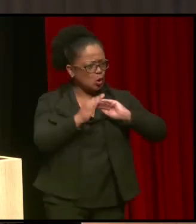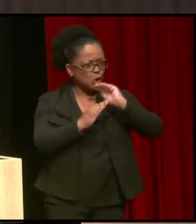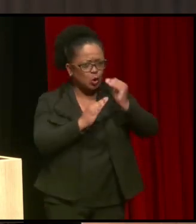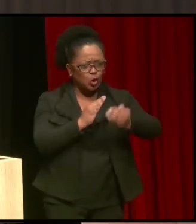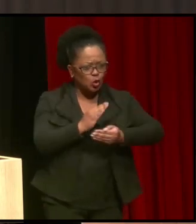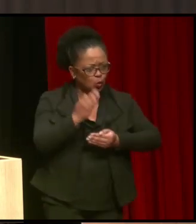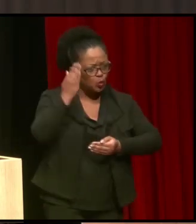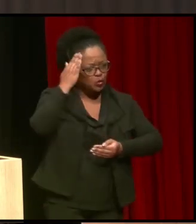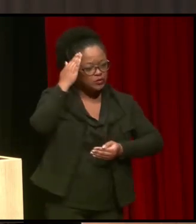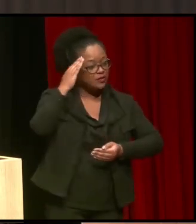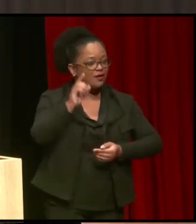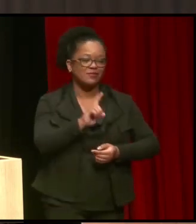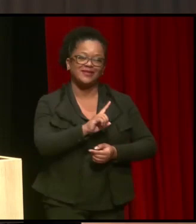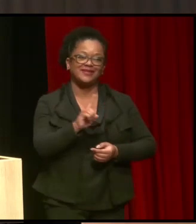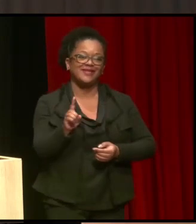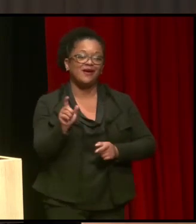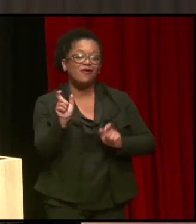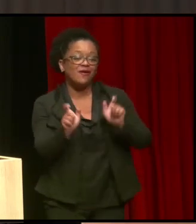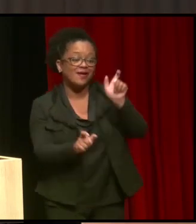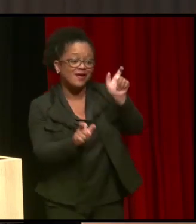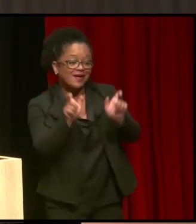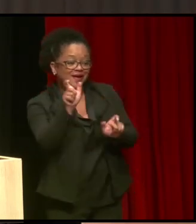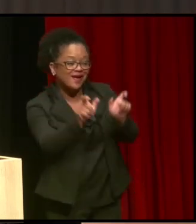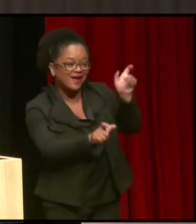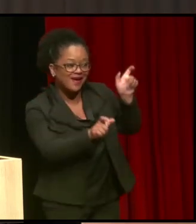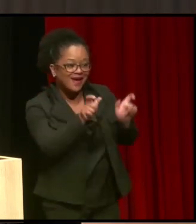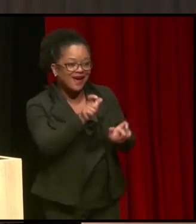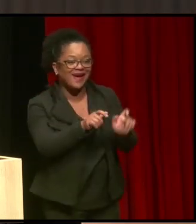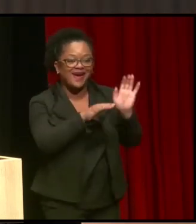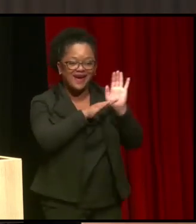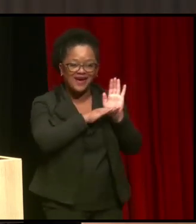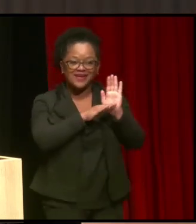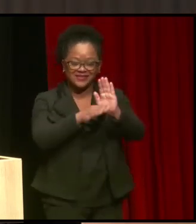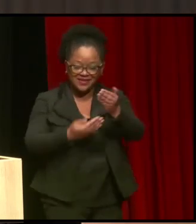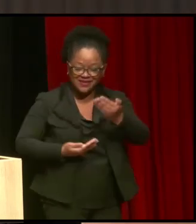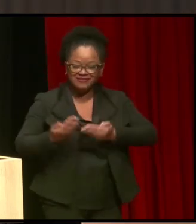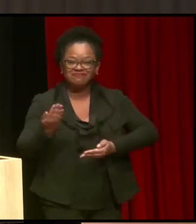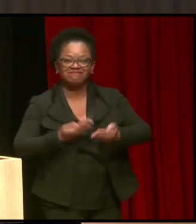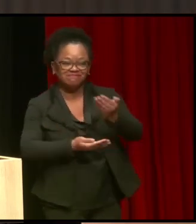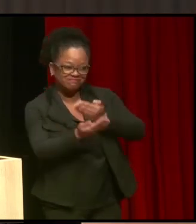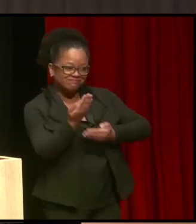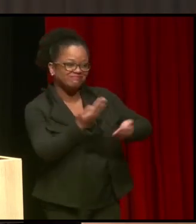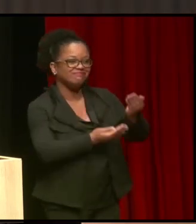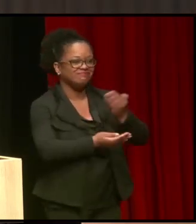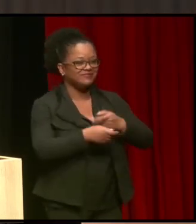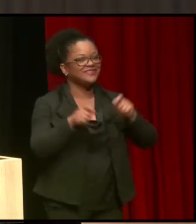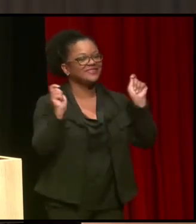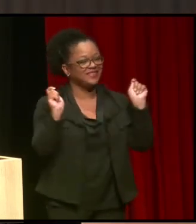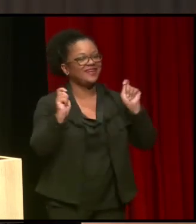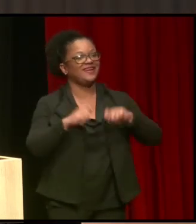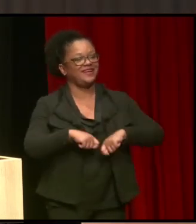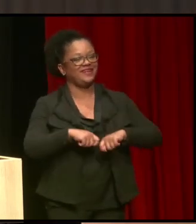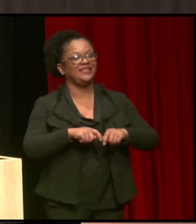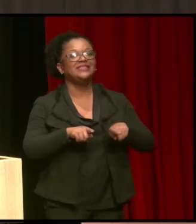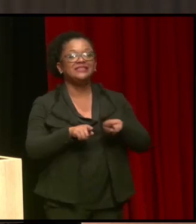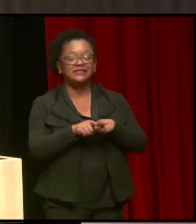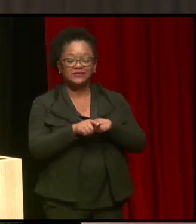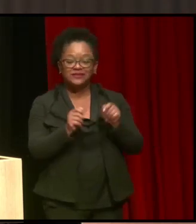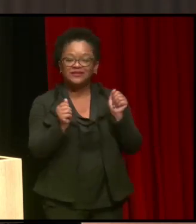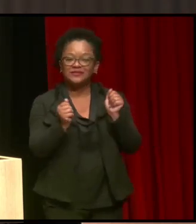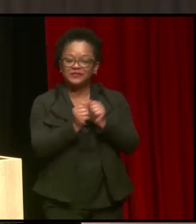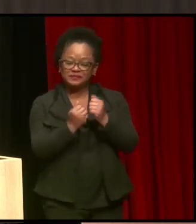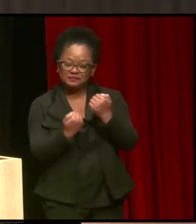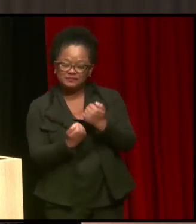mundo pode ajudar dentro do reino de Deus. E cada um fazendo aquilo que ele sabe, pode, junto com